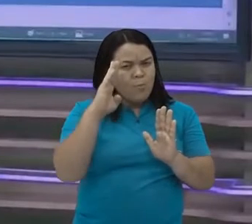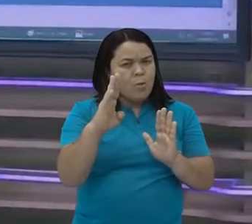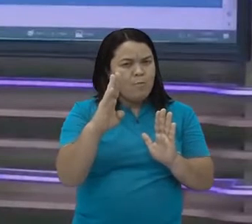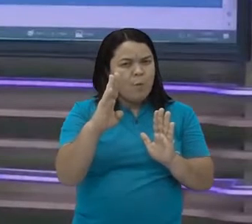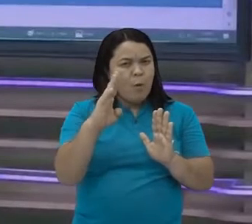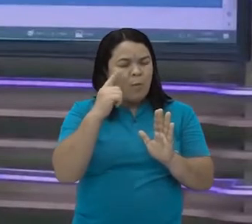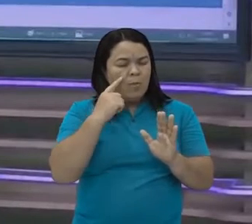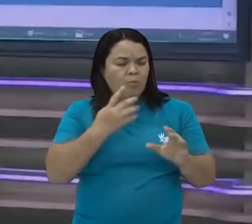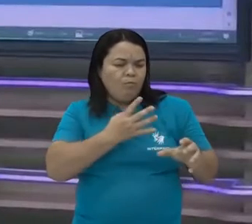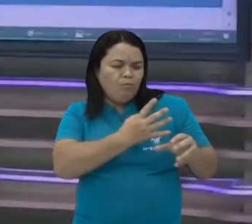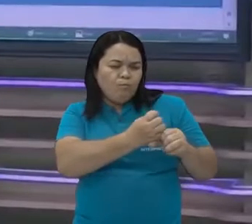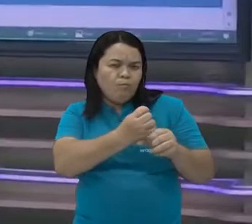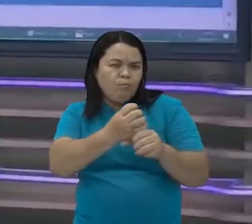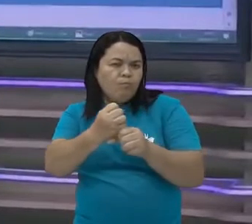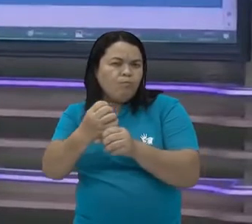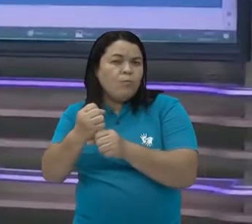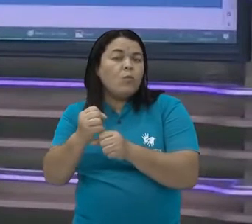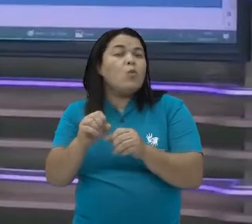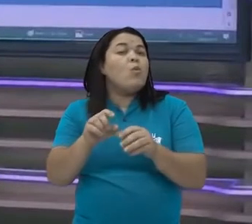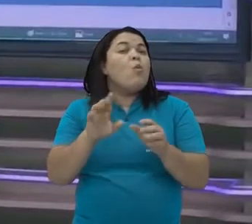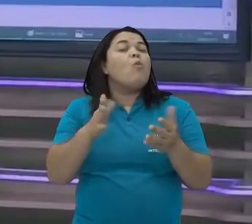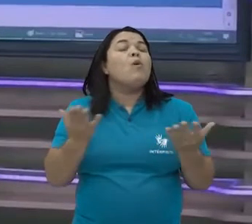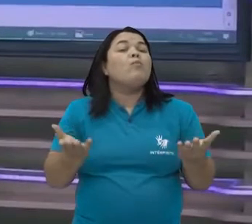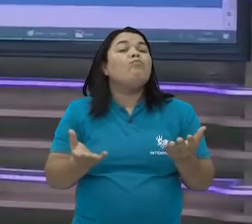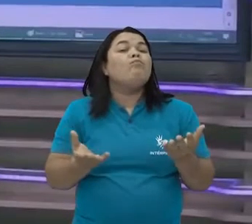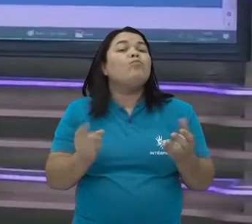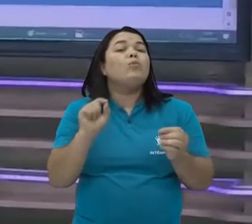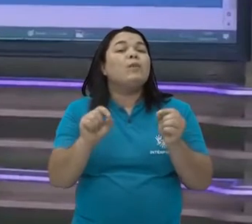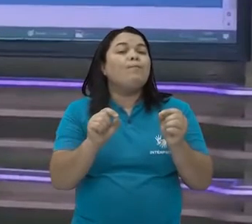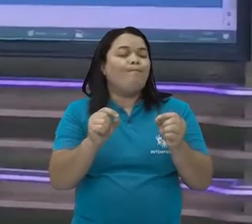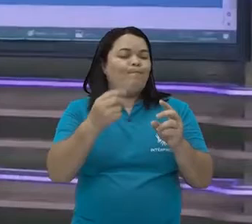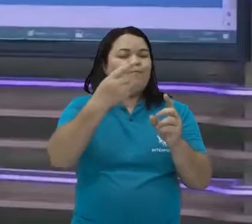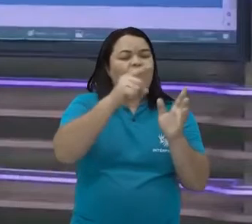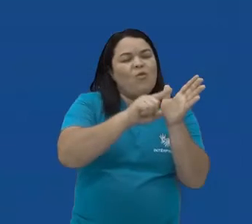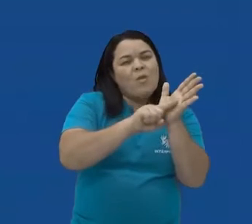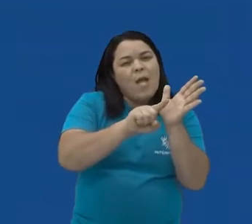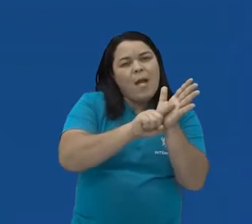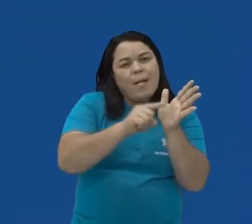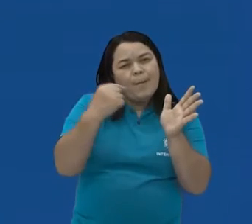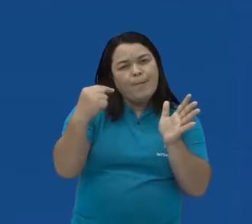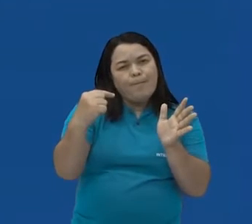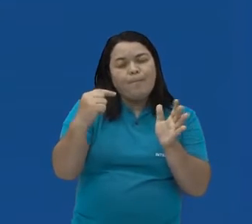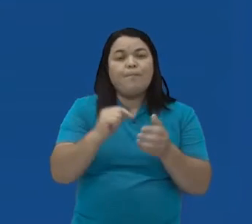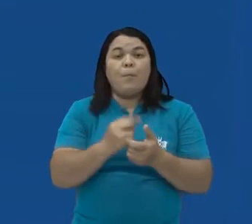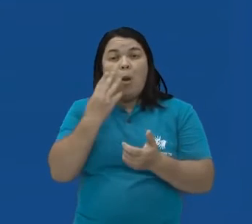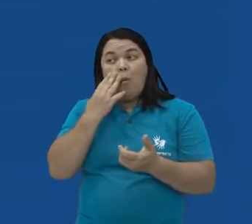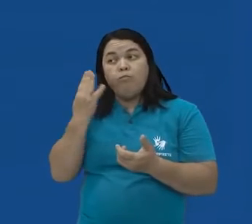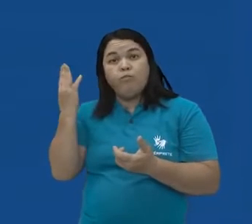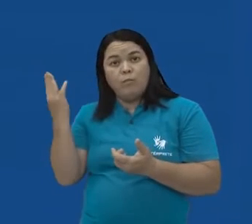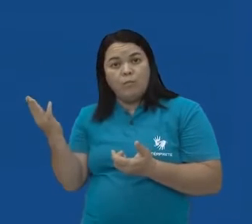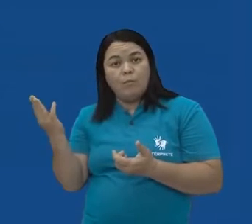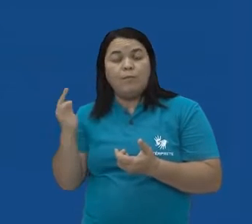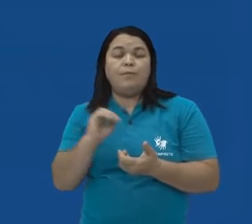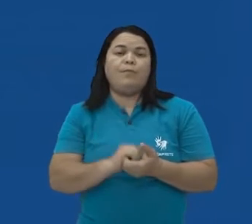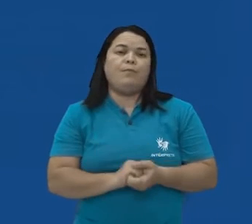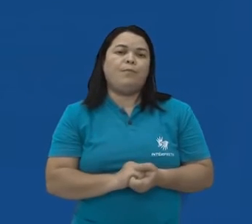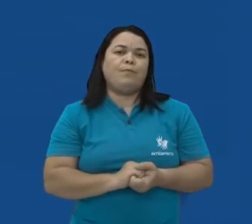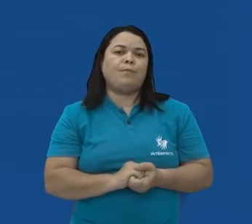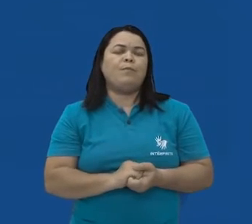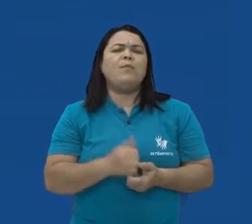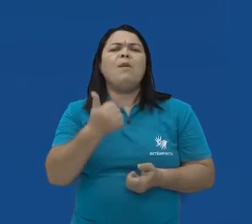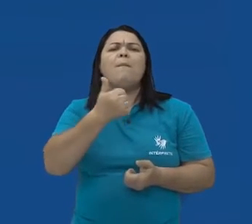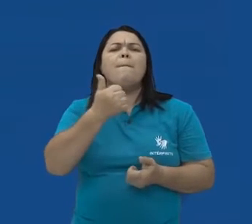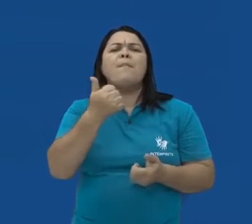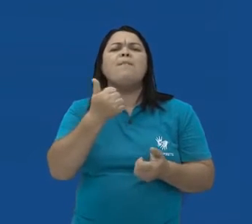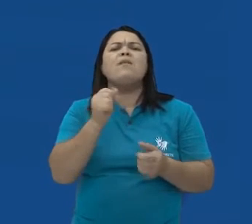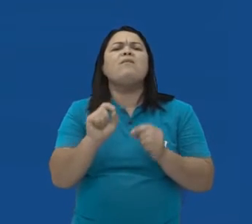trabalharmos a potência quando ela for negativa. Vamos à regra, então? Reparem comigo aqui na tela. O primeiro passo, então, a